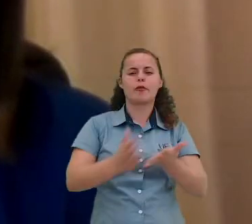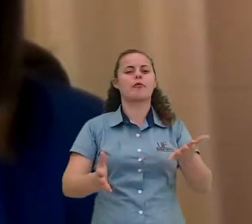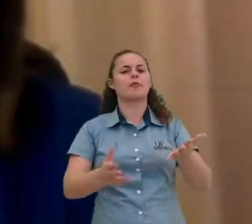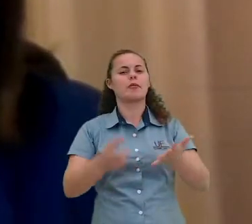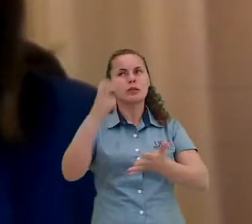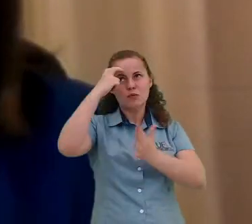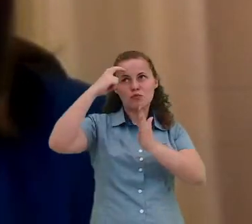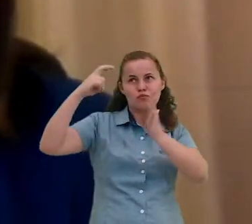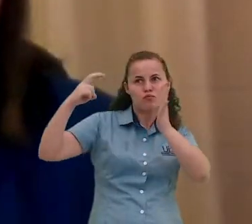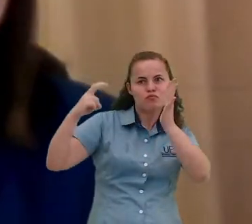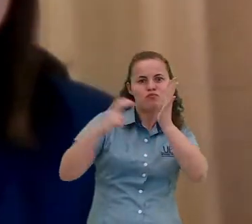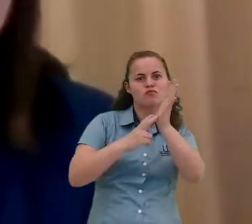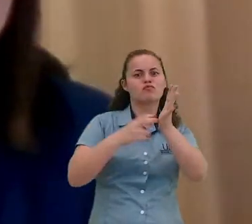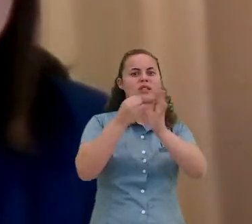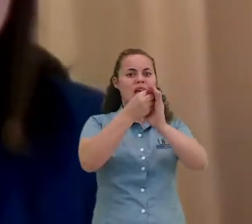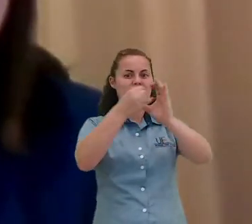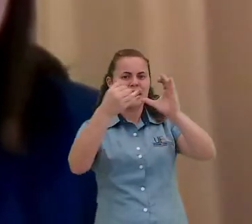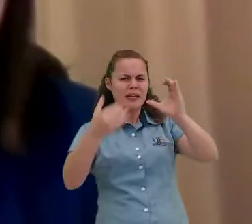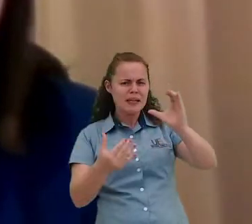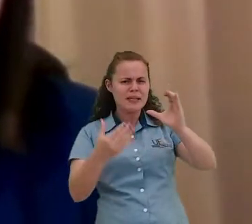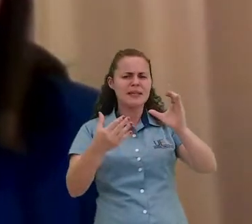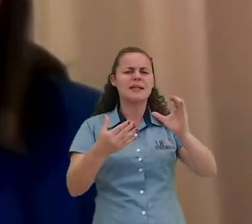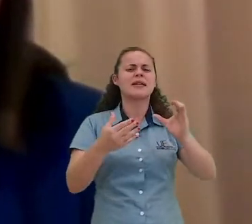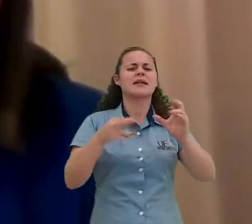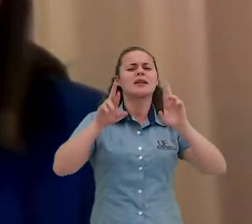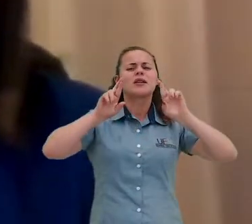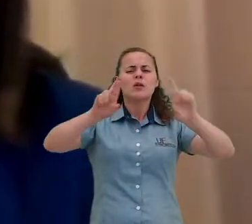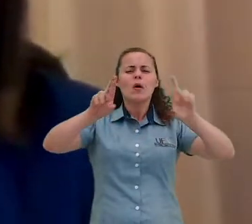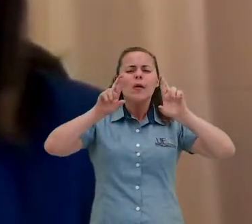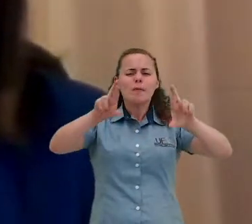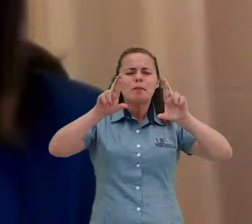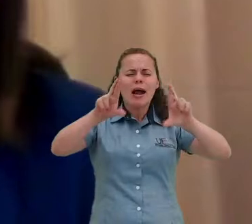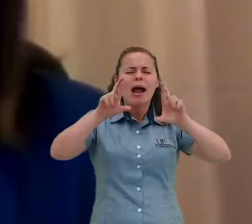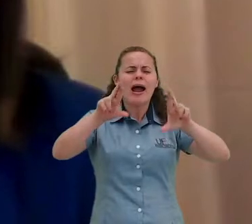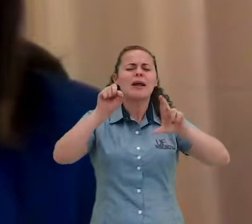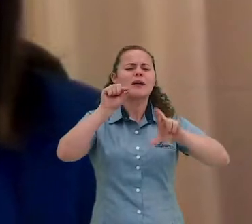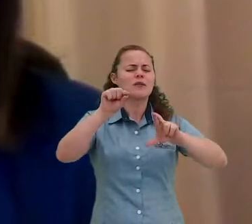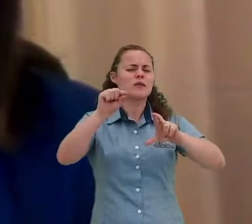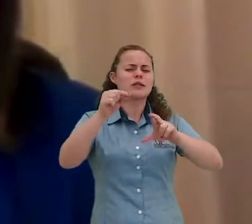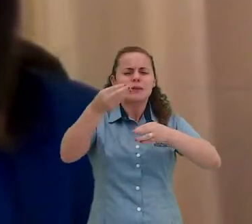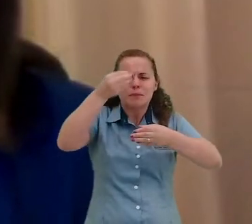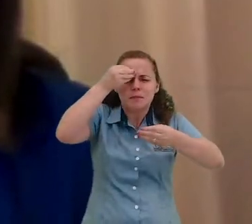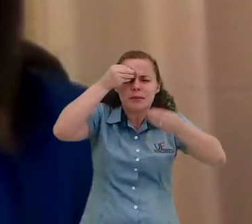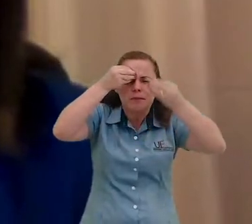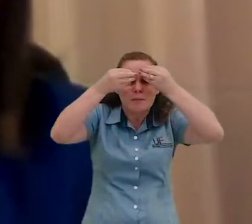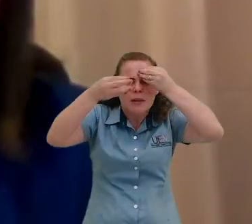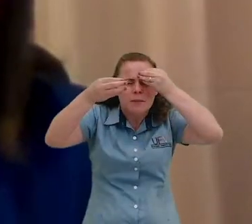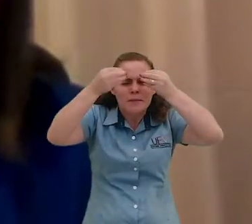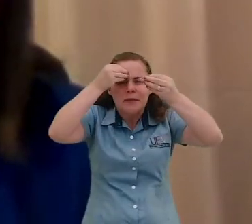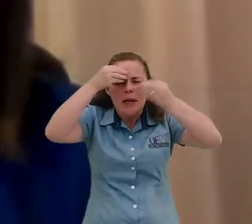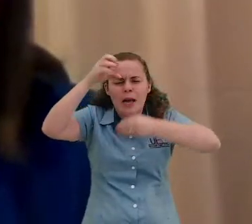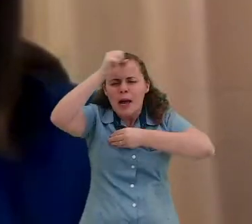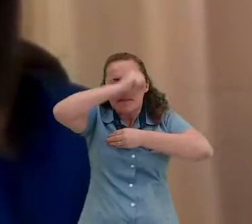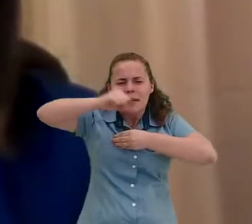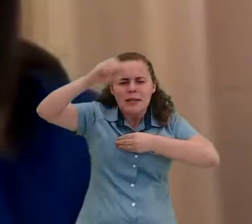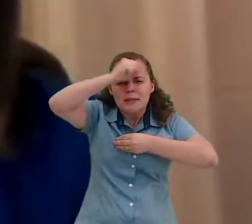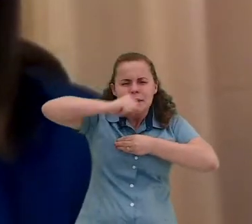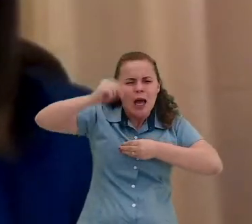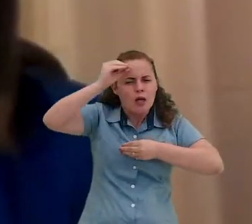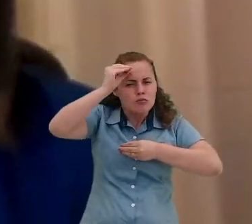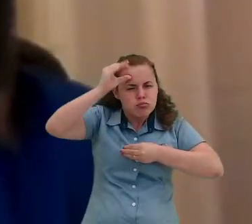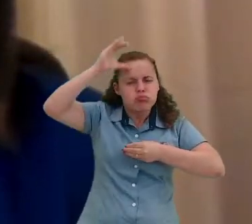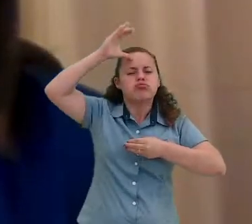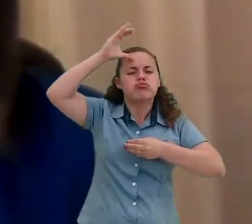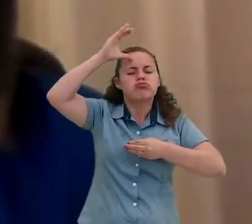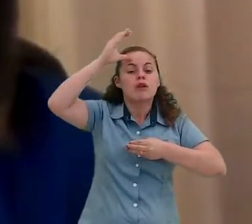inteligência artificial. Espero ter plantado uma sementinha aí em todos vocês para que vocês tenham mais curiosidade de se envolver com a